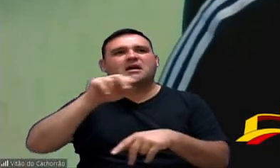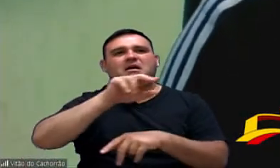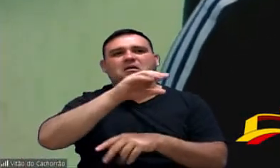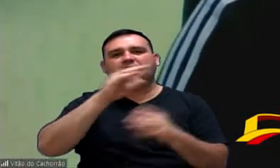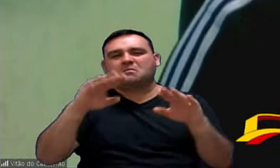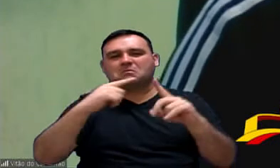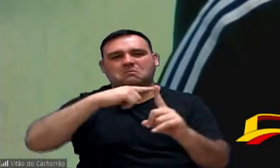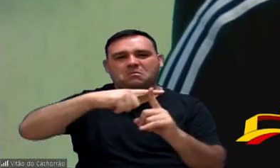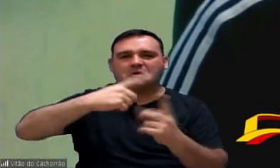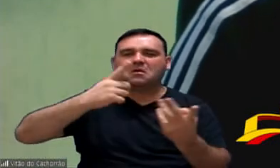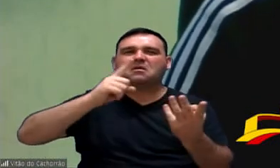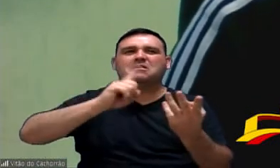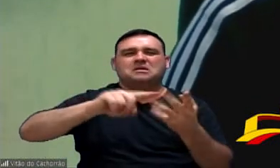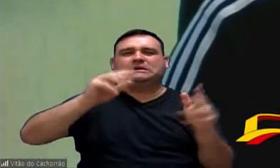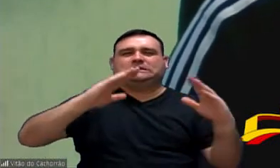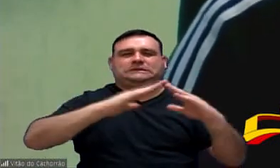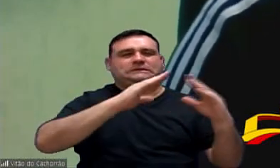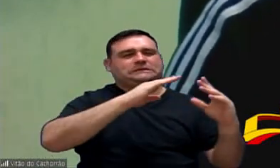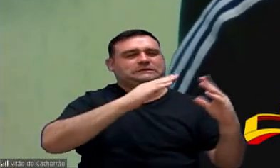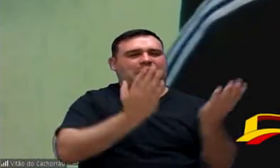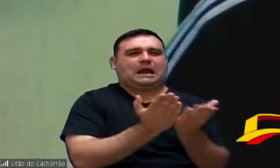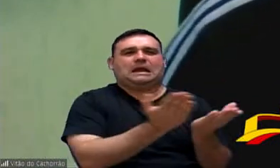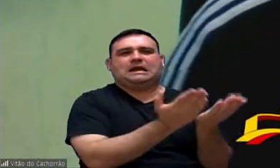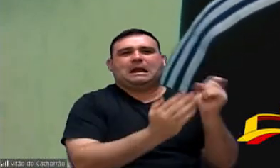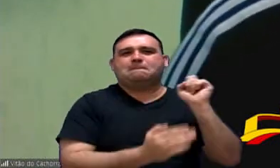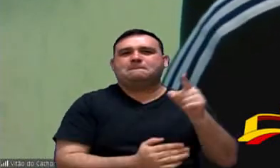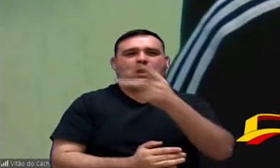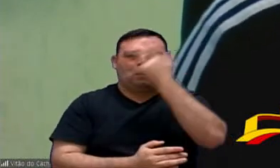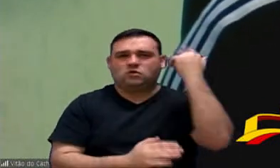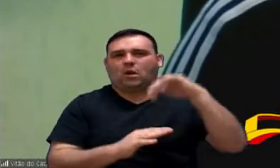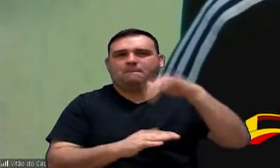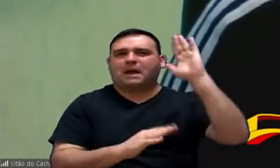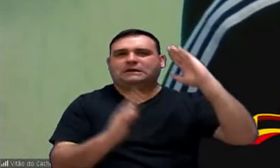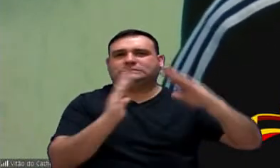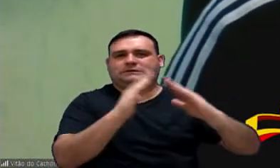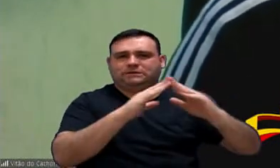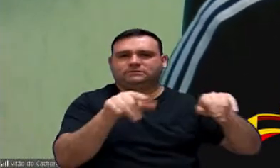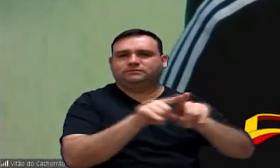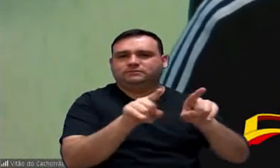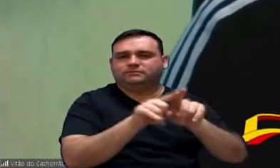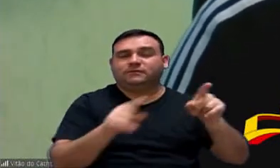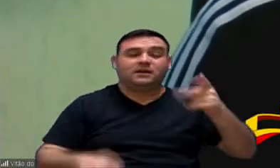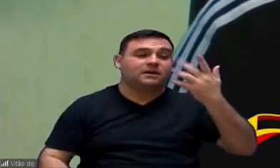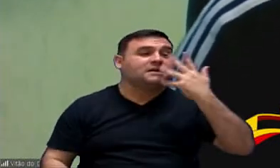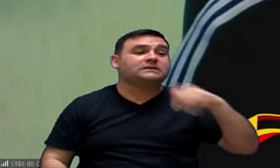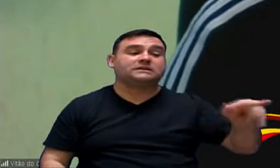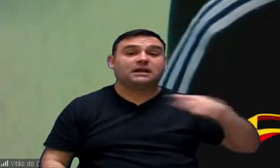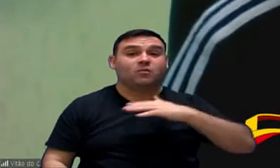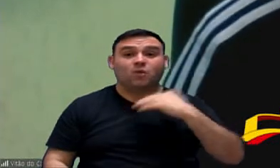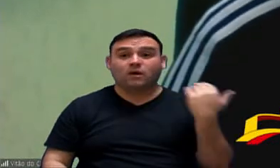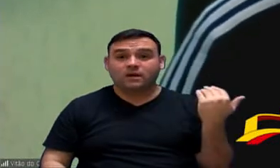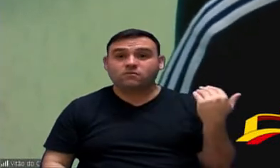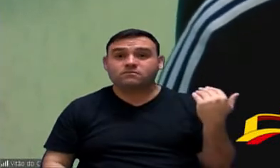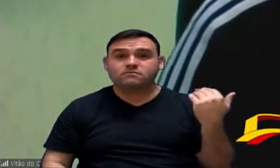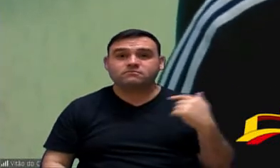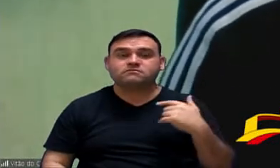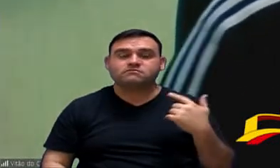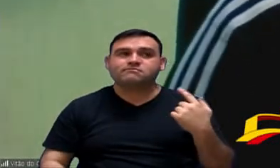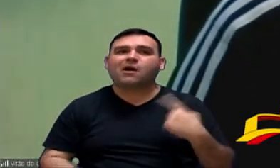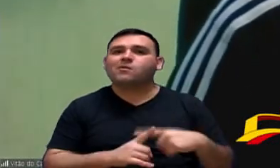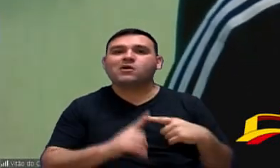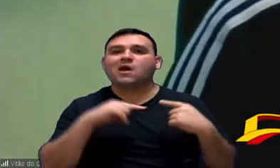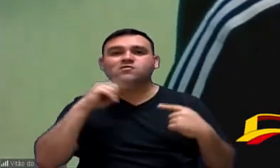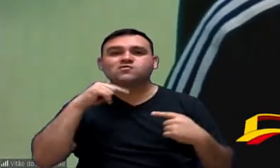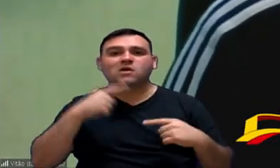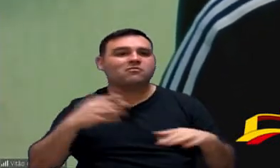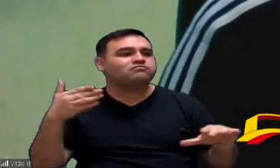católica, onde tem mais de 1000 moradores. E, infelizmente, a criança vem a falecer.